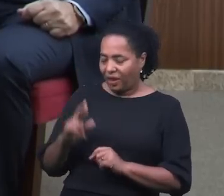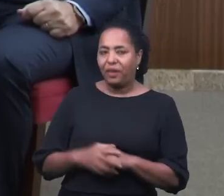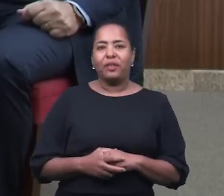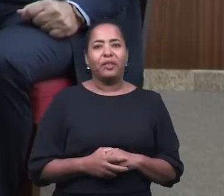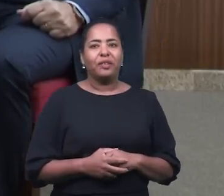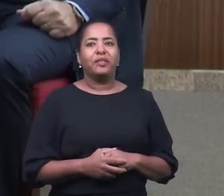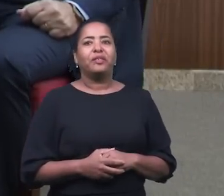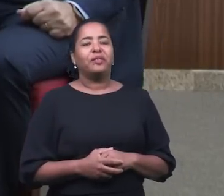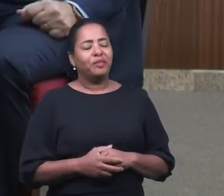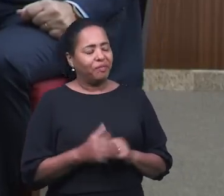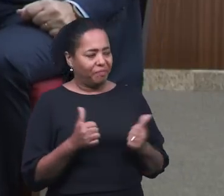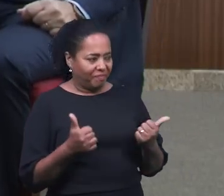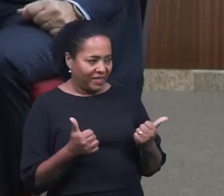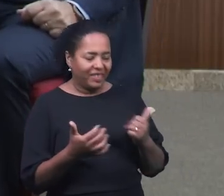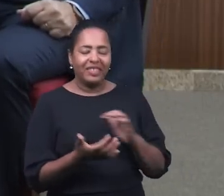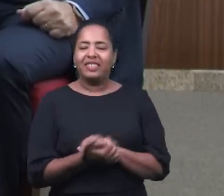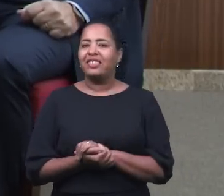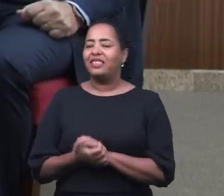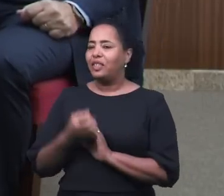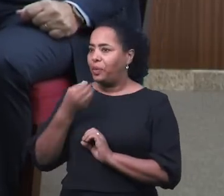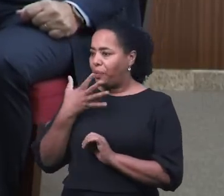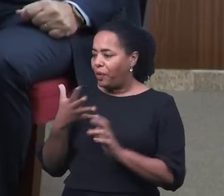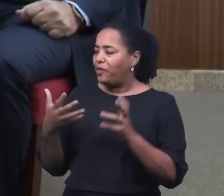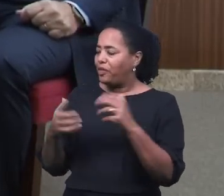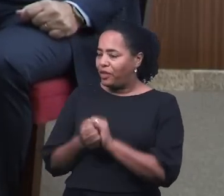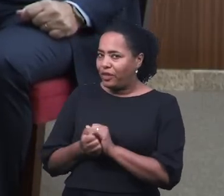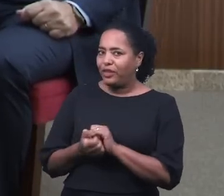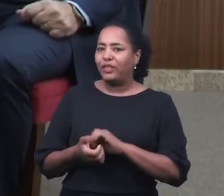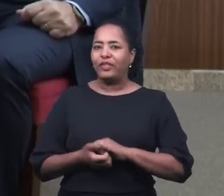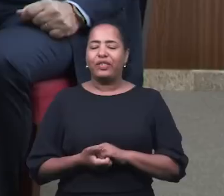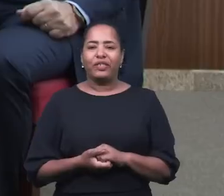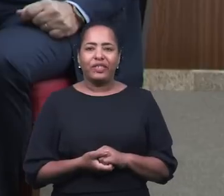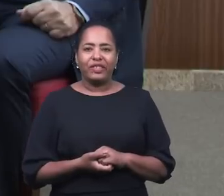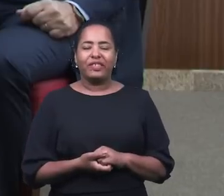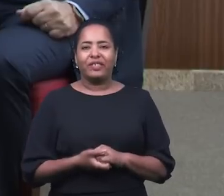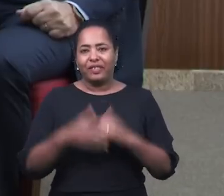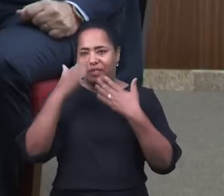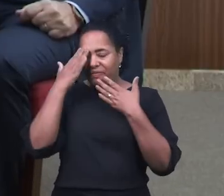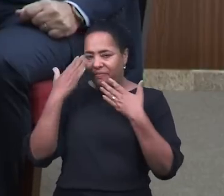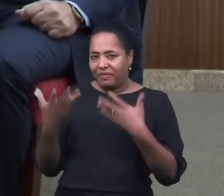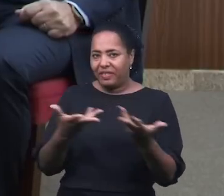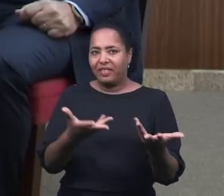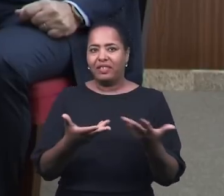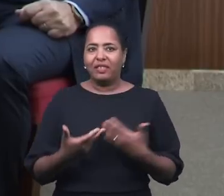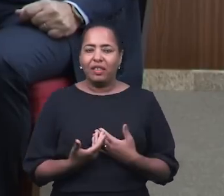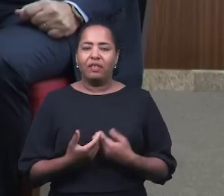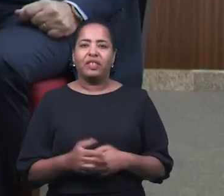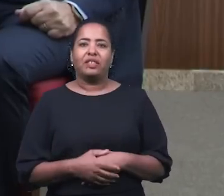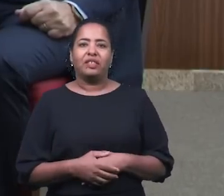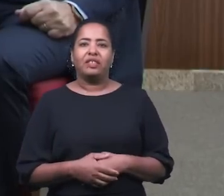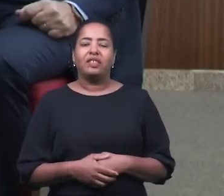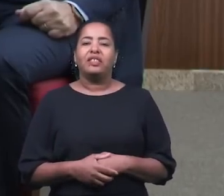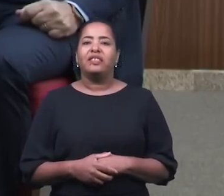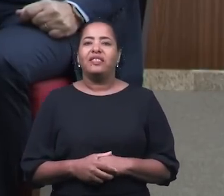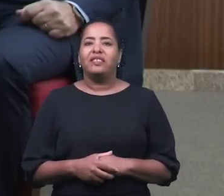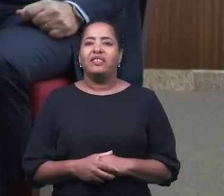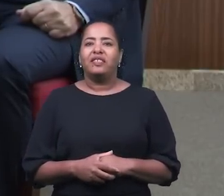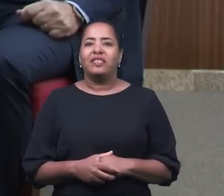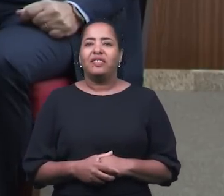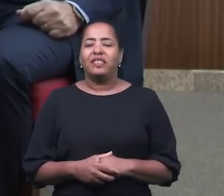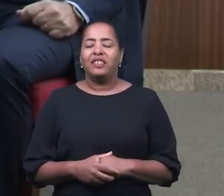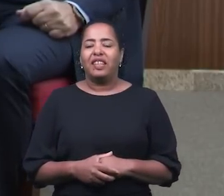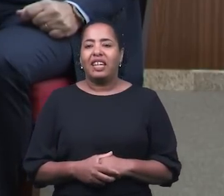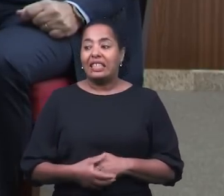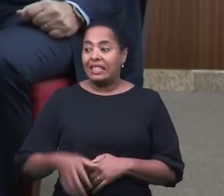querido. Tudo bem? Tudo bem, graças a Deus. Muito bom tê-lo conosco aqui. Obrigado pelo convite. Muito bom. E não é o único convite, não é desta